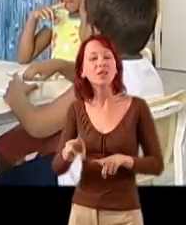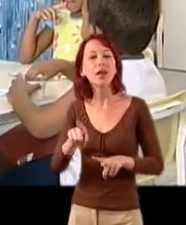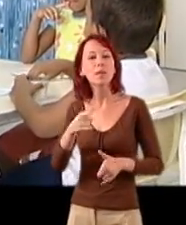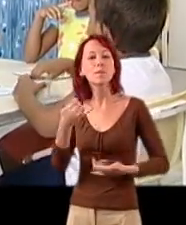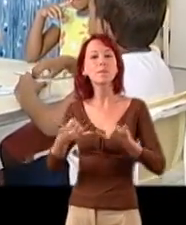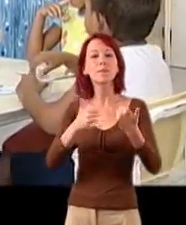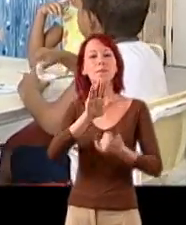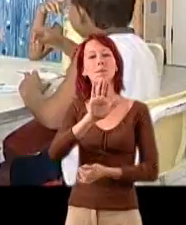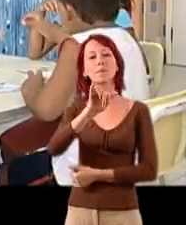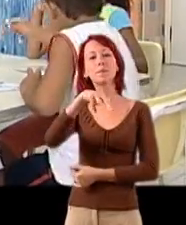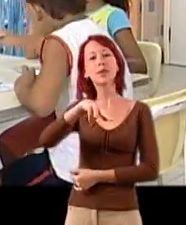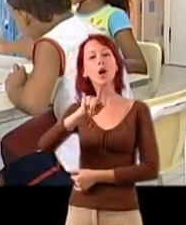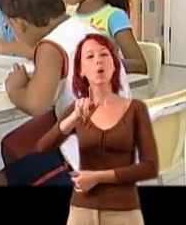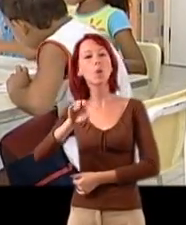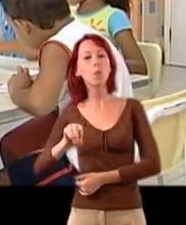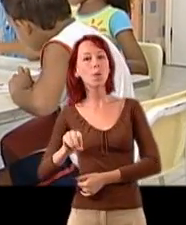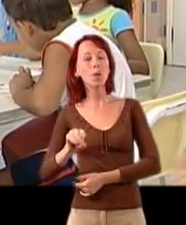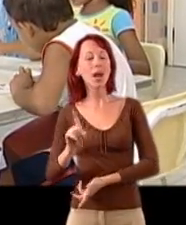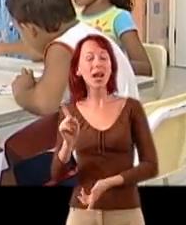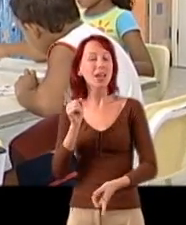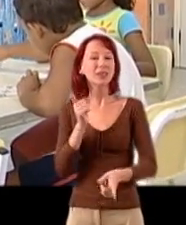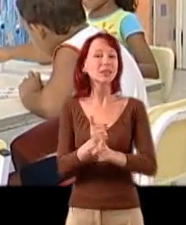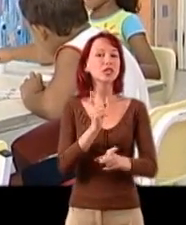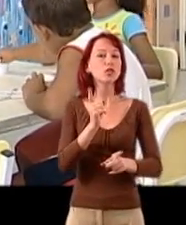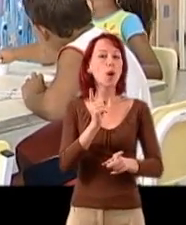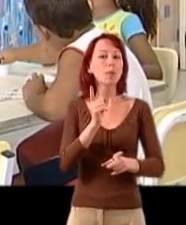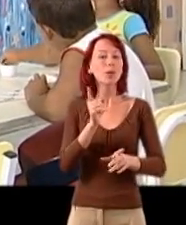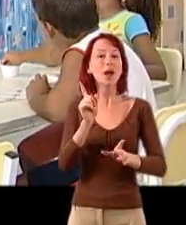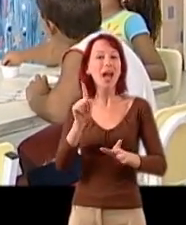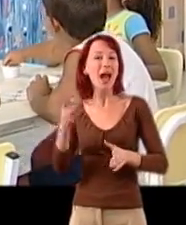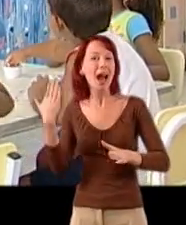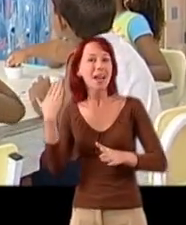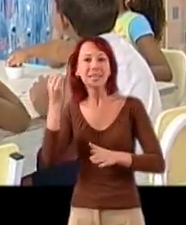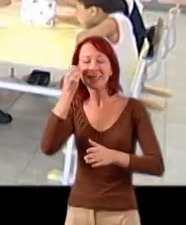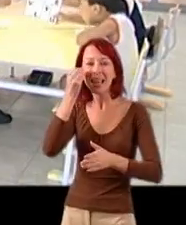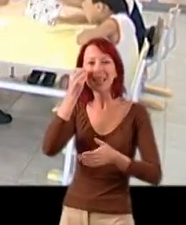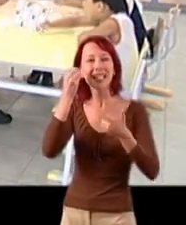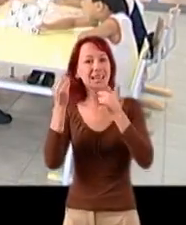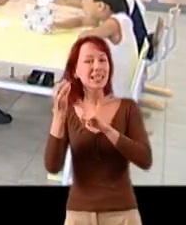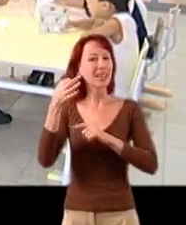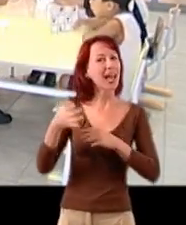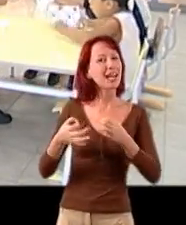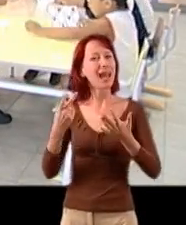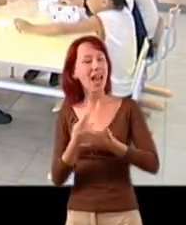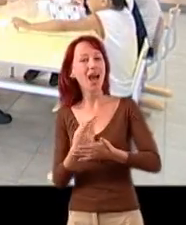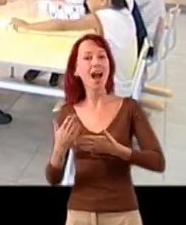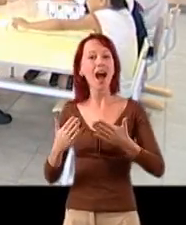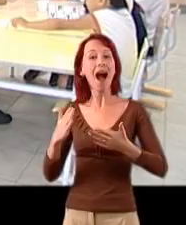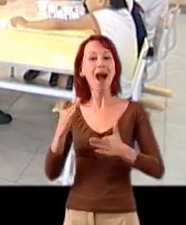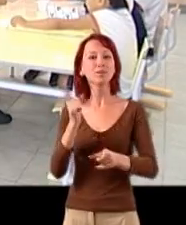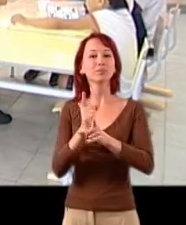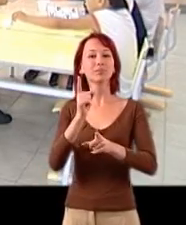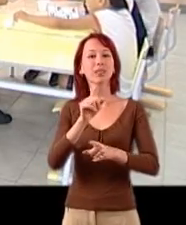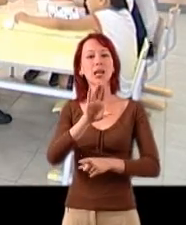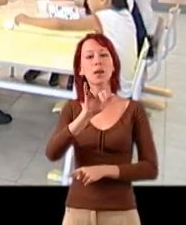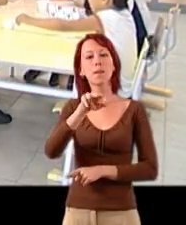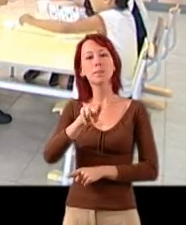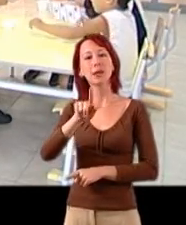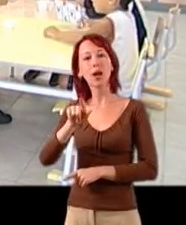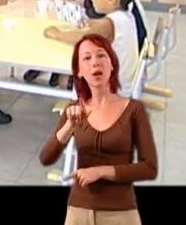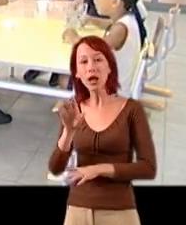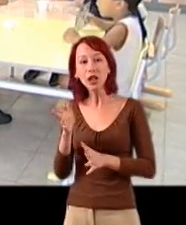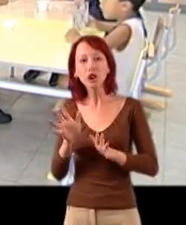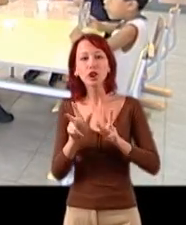que foi uma atividade que eu descobri por acaso, né? No erro e no acerto. E é uma coisa que ele brinca e as outras crianças brincam